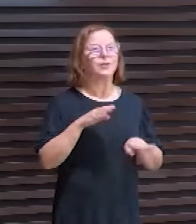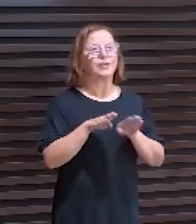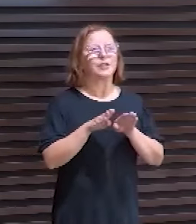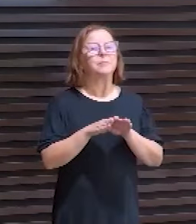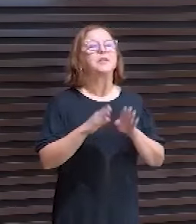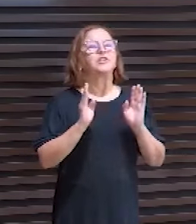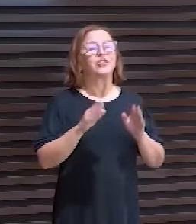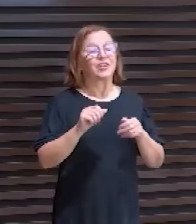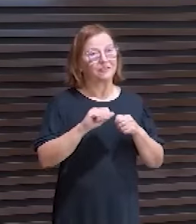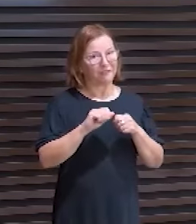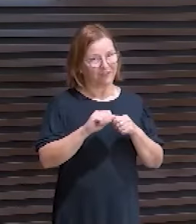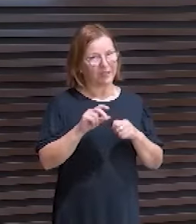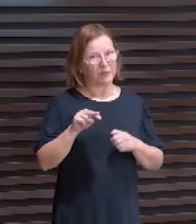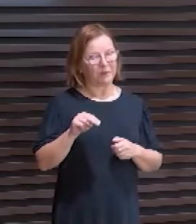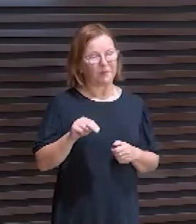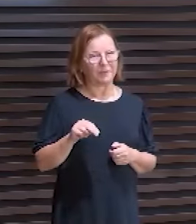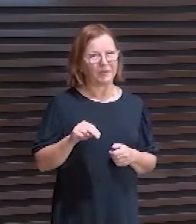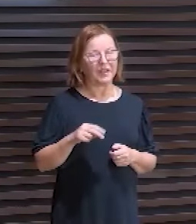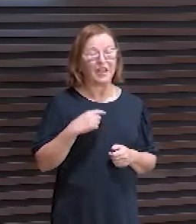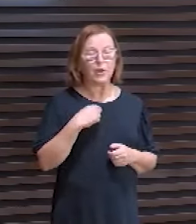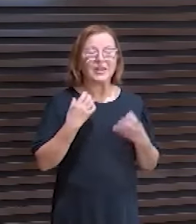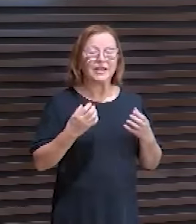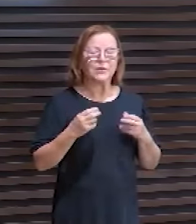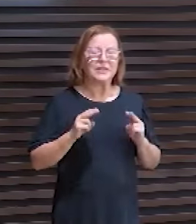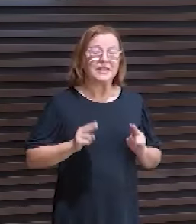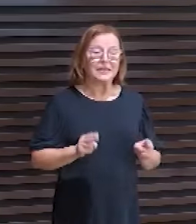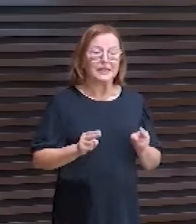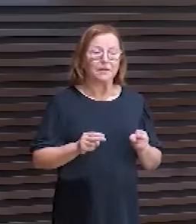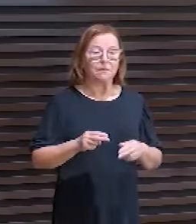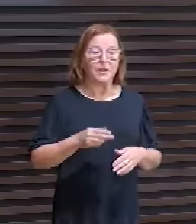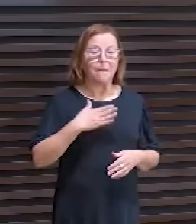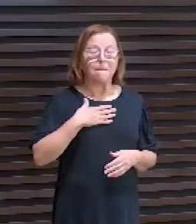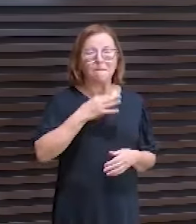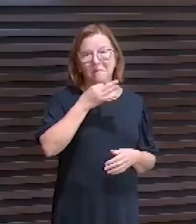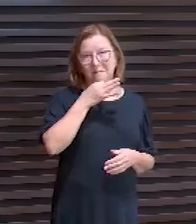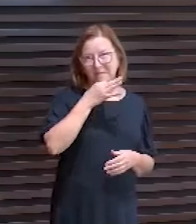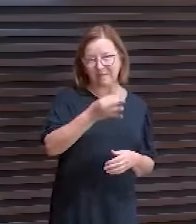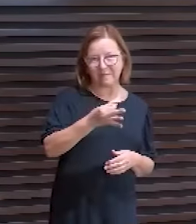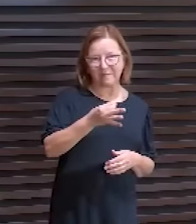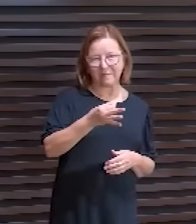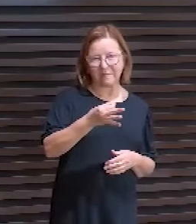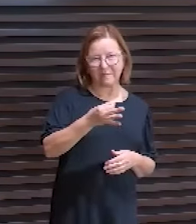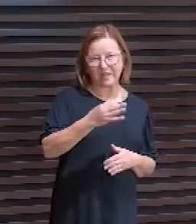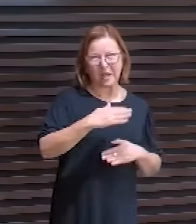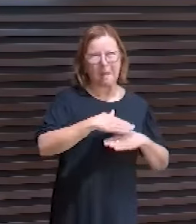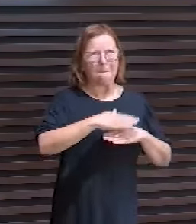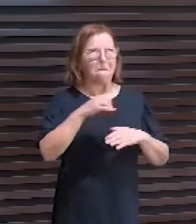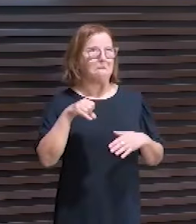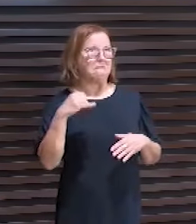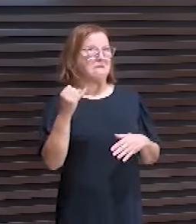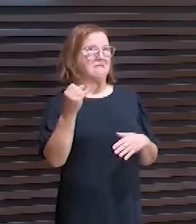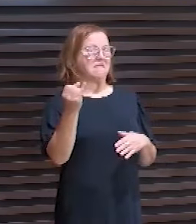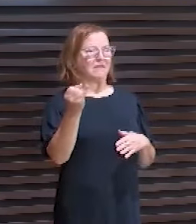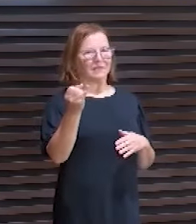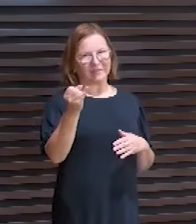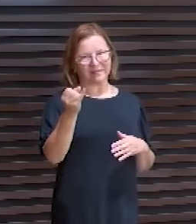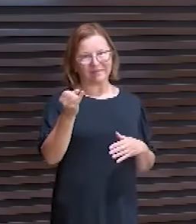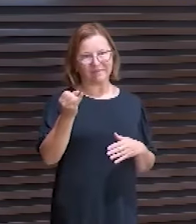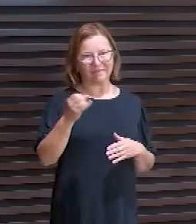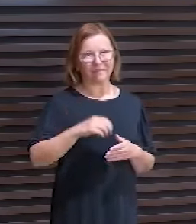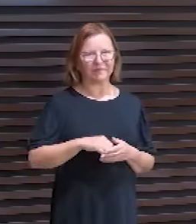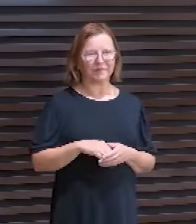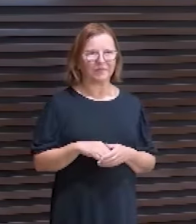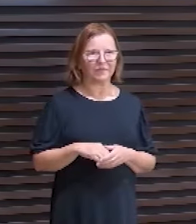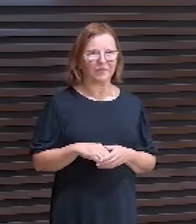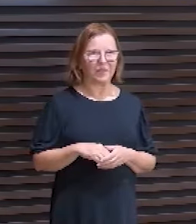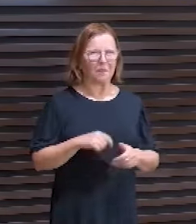sempre dar última palavra eu quero sempre que a minha opinião seja mais relevante aquela que quando